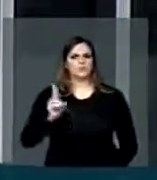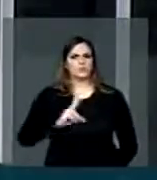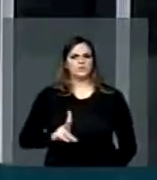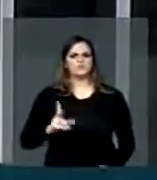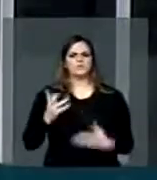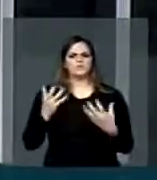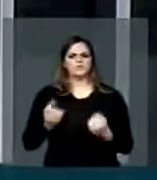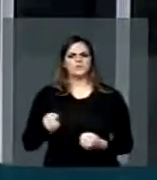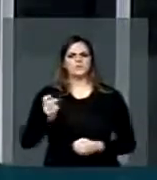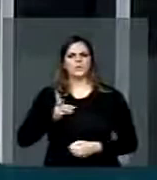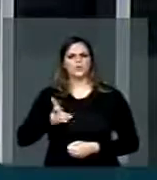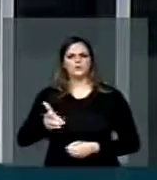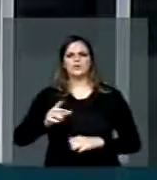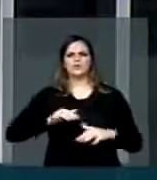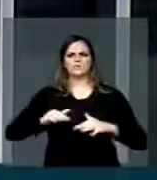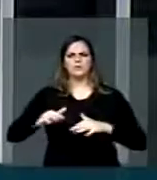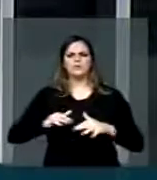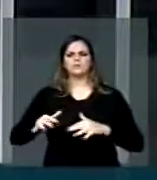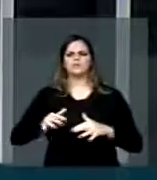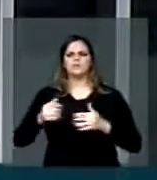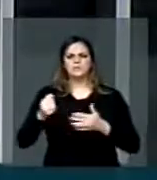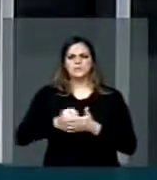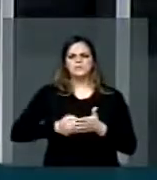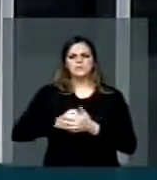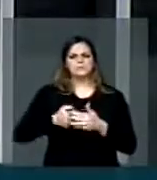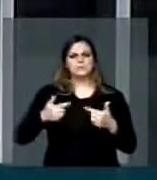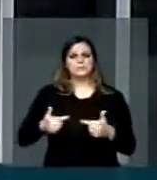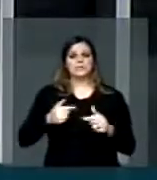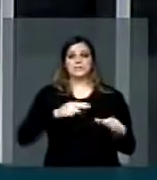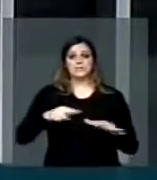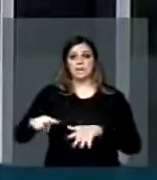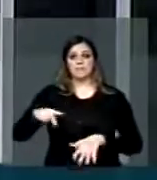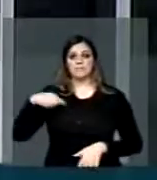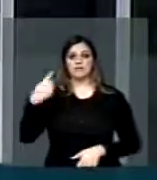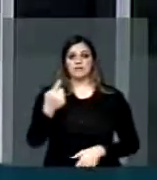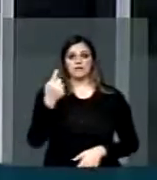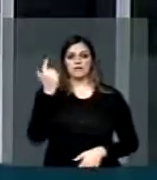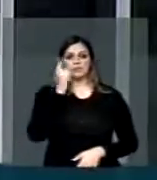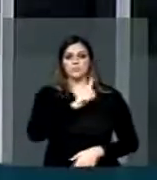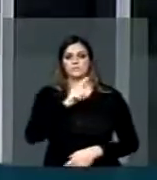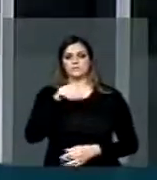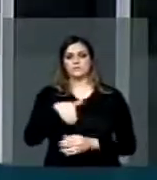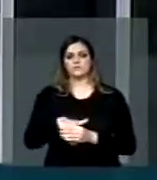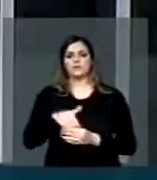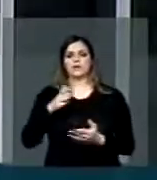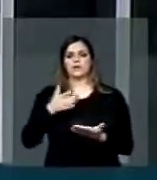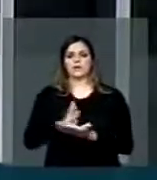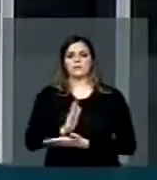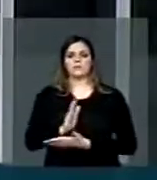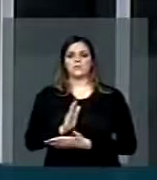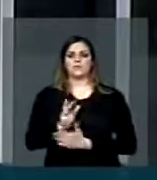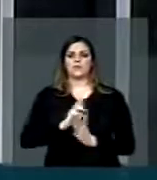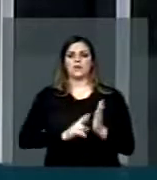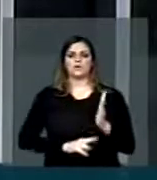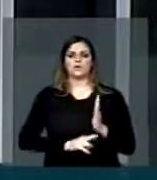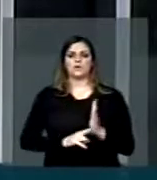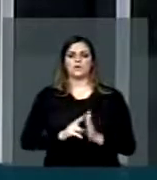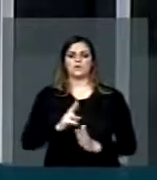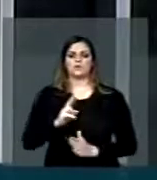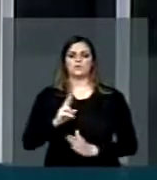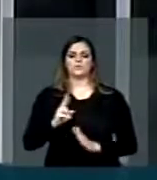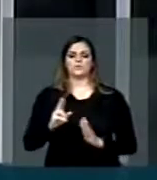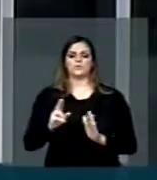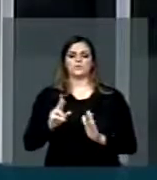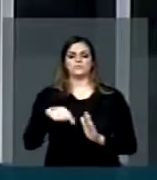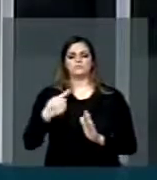permanente, muita mobilização, para que esta casa, semana que vem, aprove o relatório do deputado Molon, o Marco